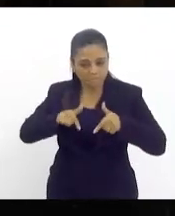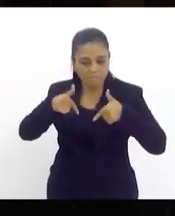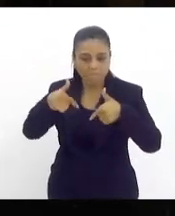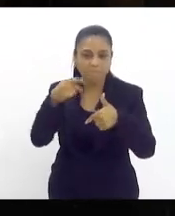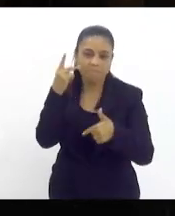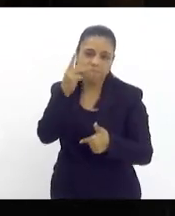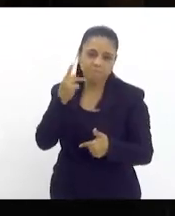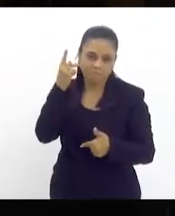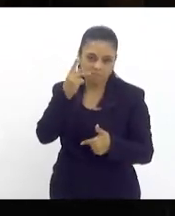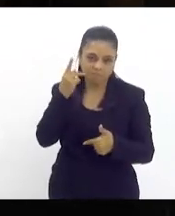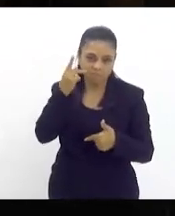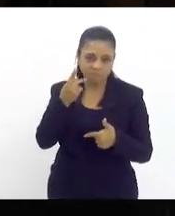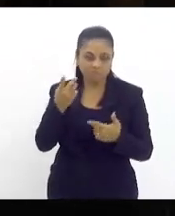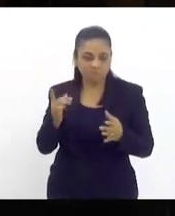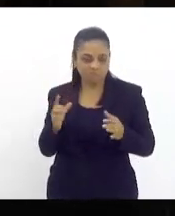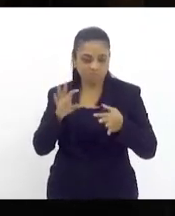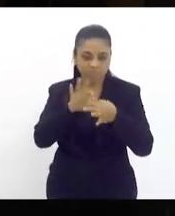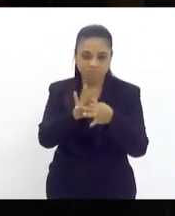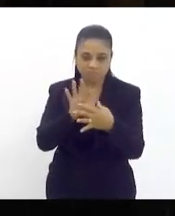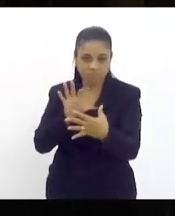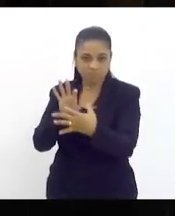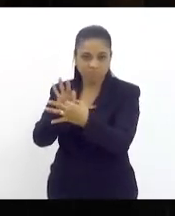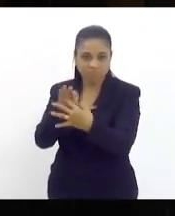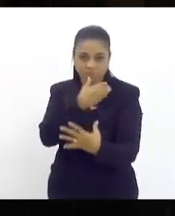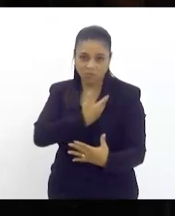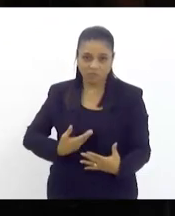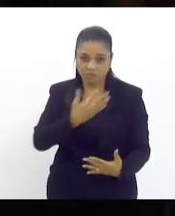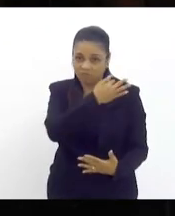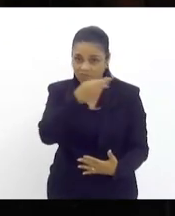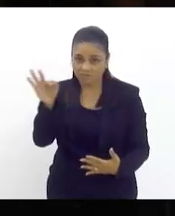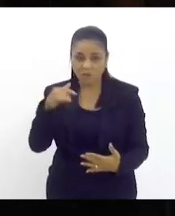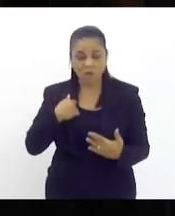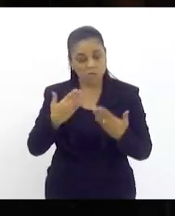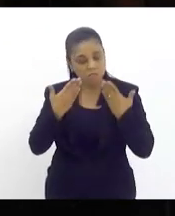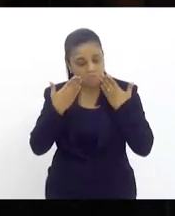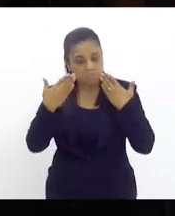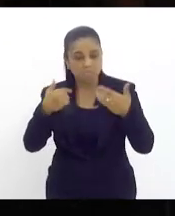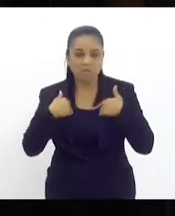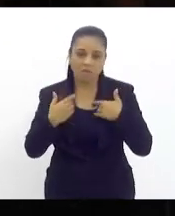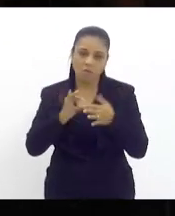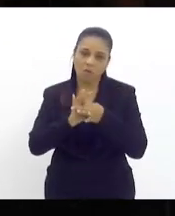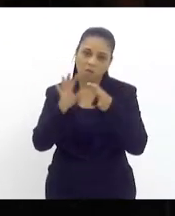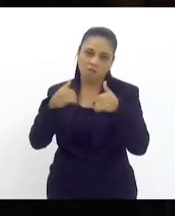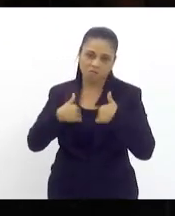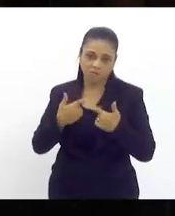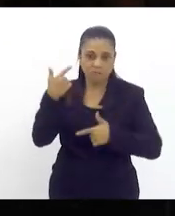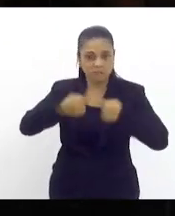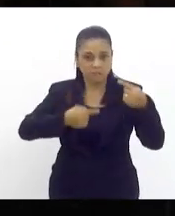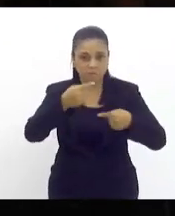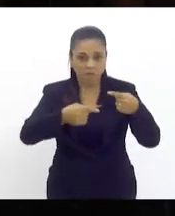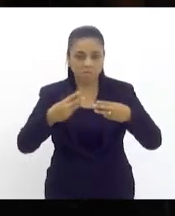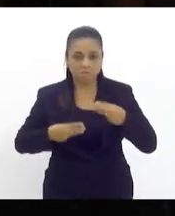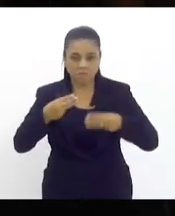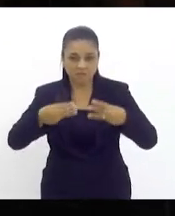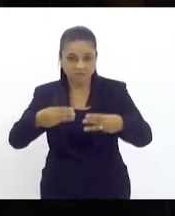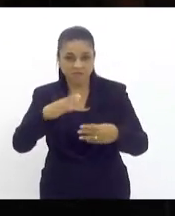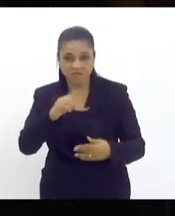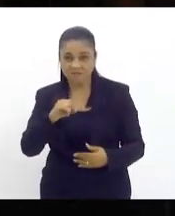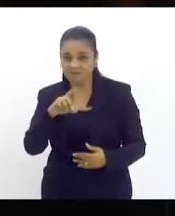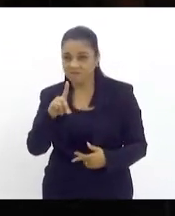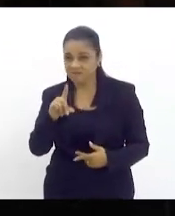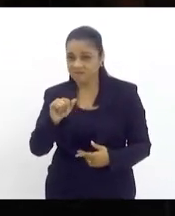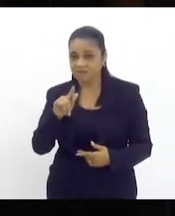integrada junto ao governo federal é Central tem uma disponibilizado a fazer esse debate com a ministra Cida